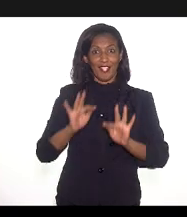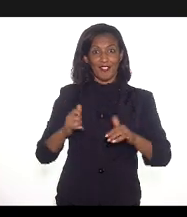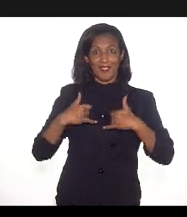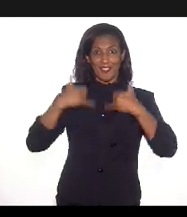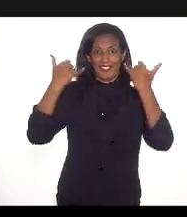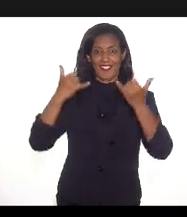Tchau,